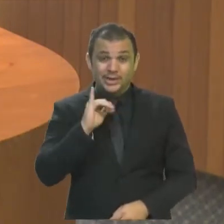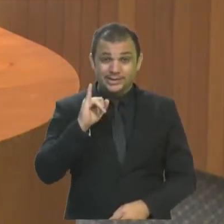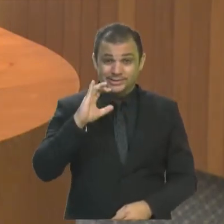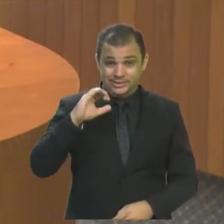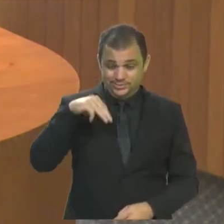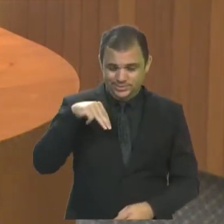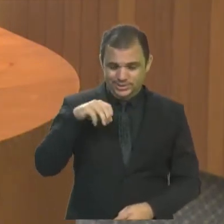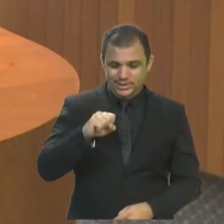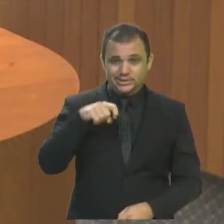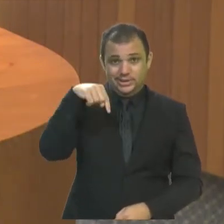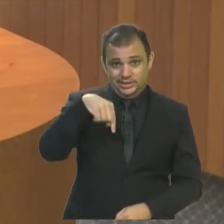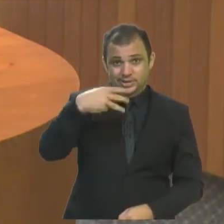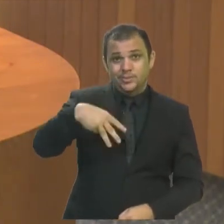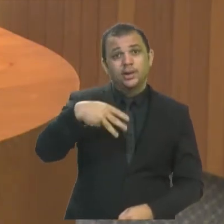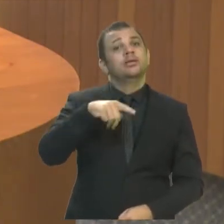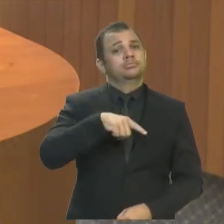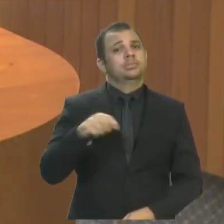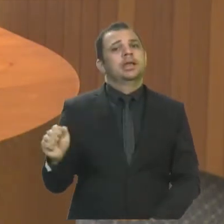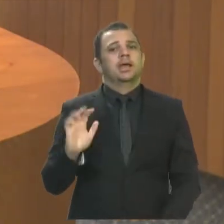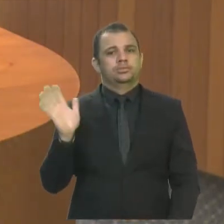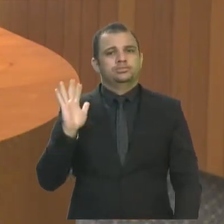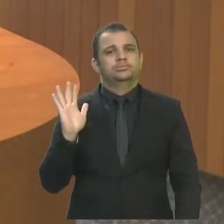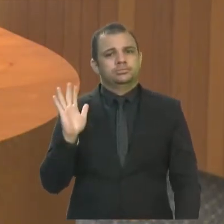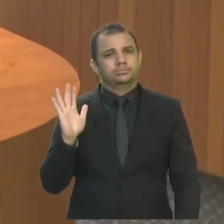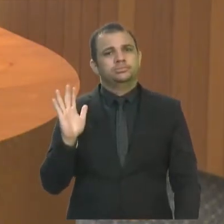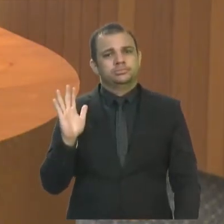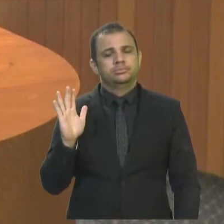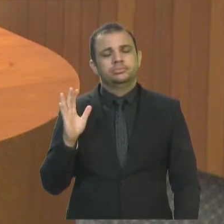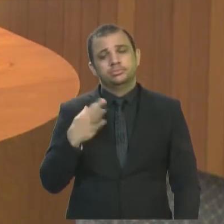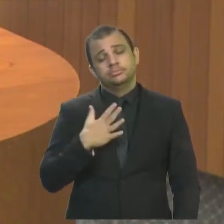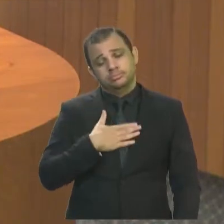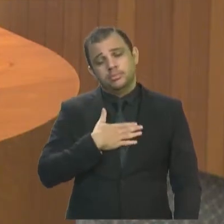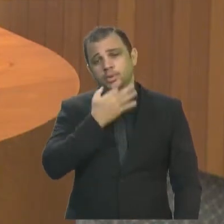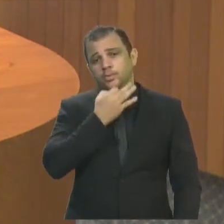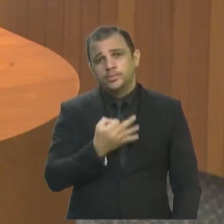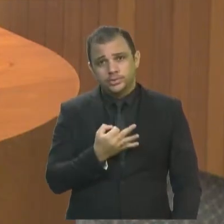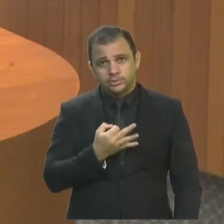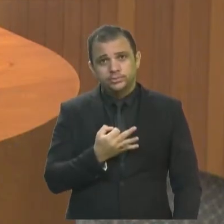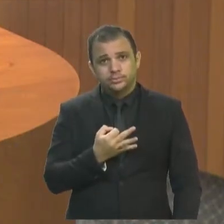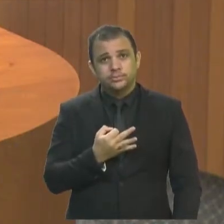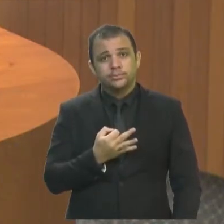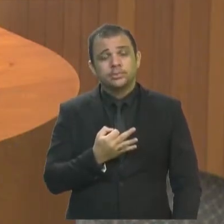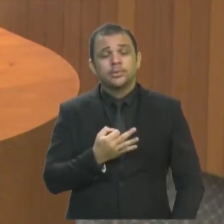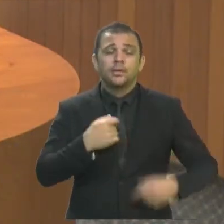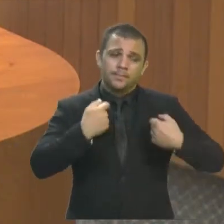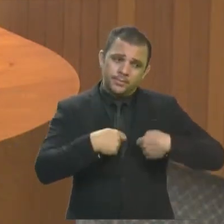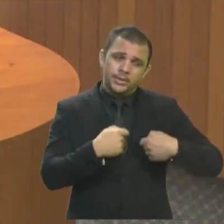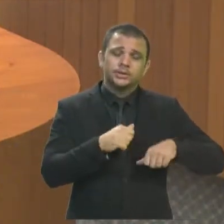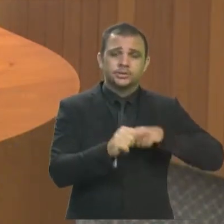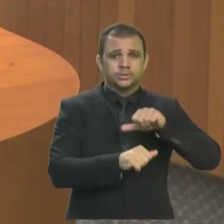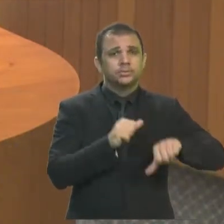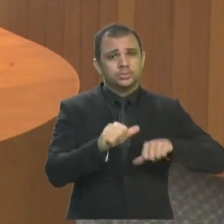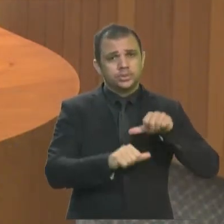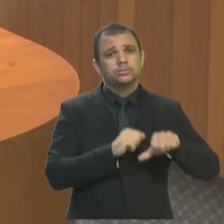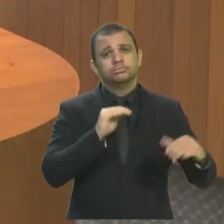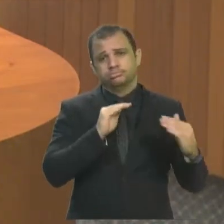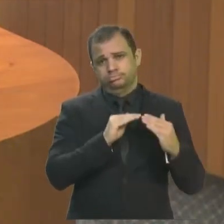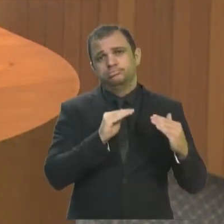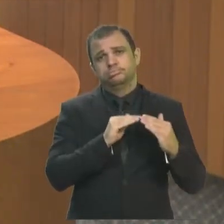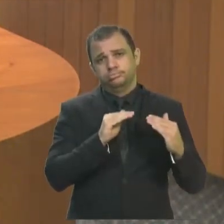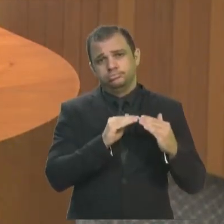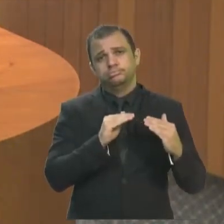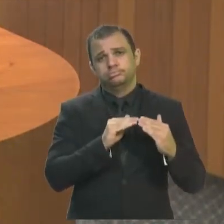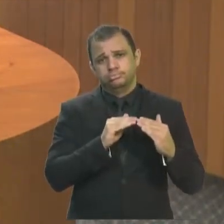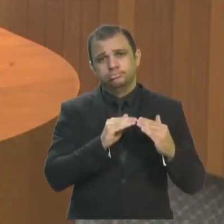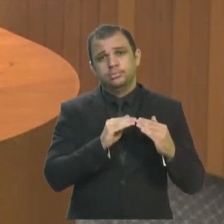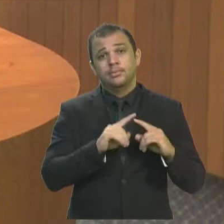acho. Eu acho que a gente pode rever essa questão, eu concordo. Mas eu acho que a gente não pode